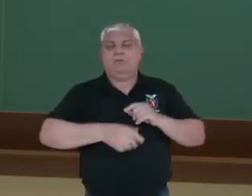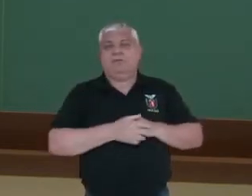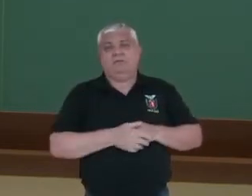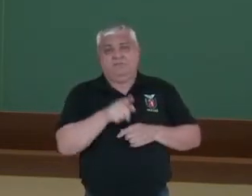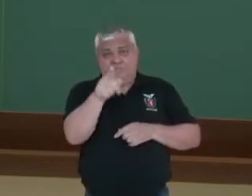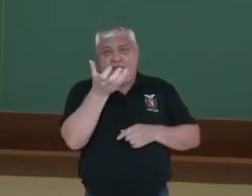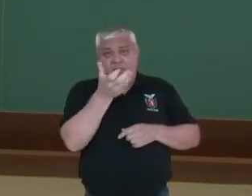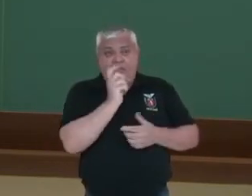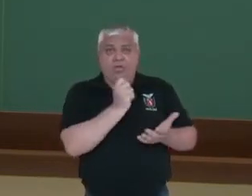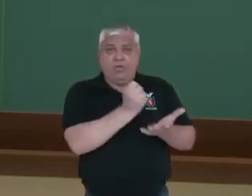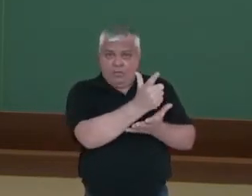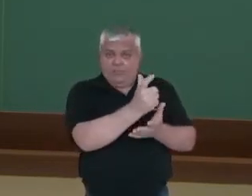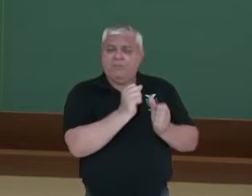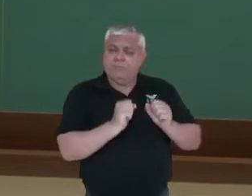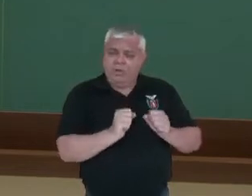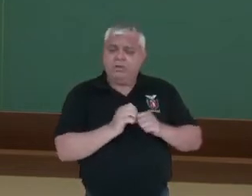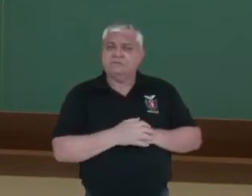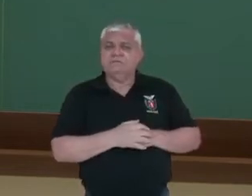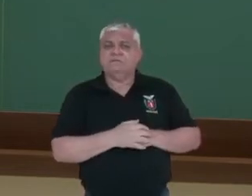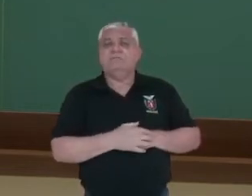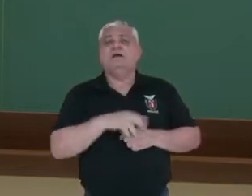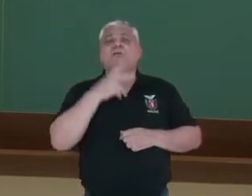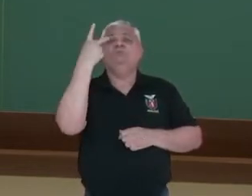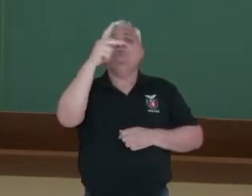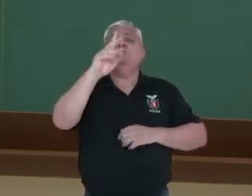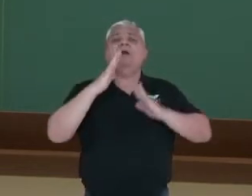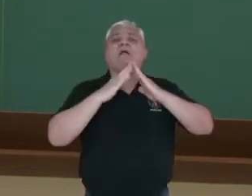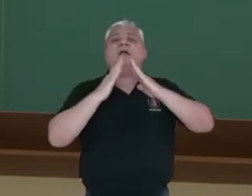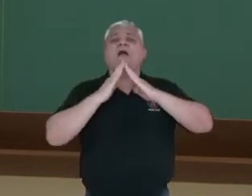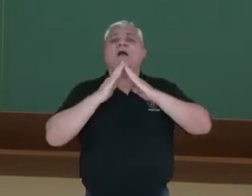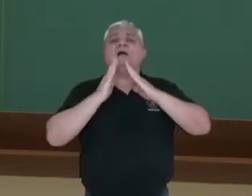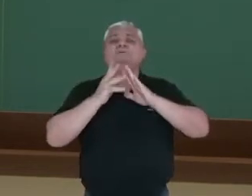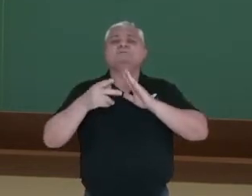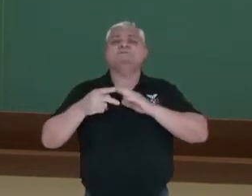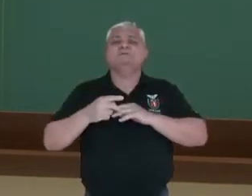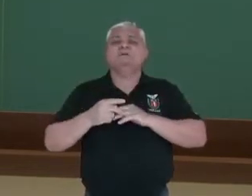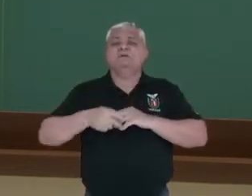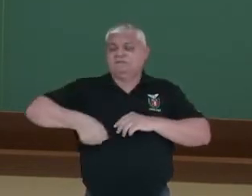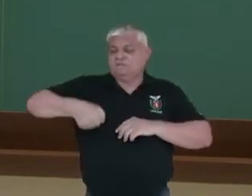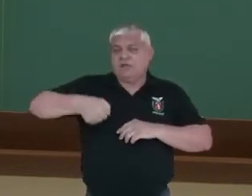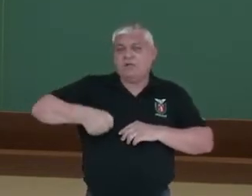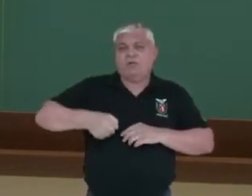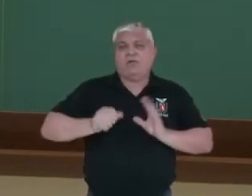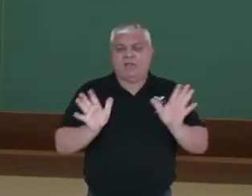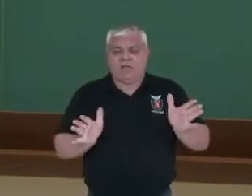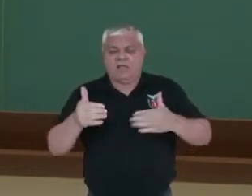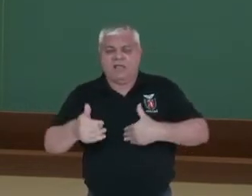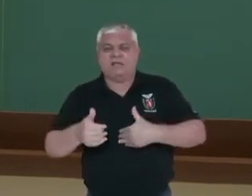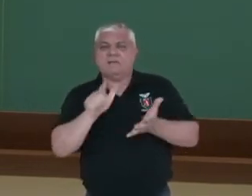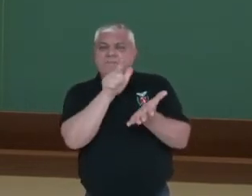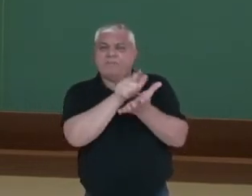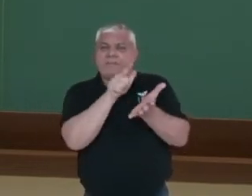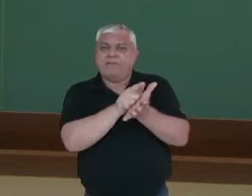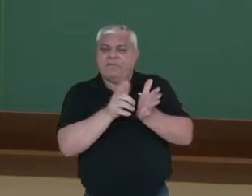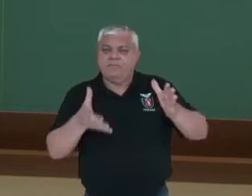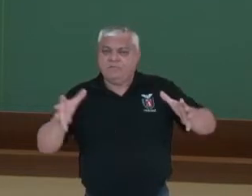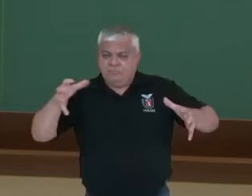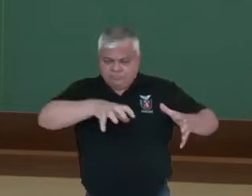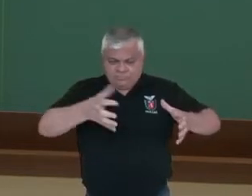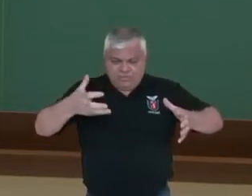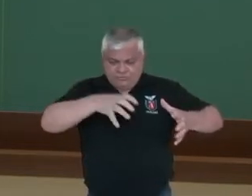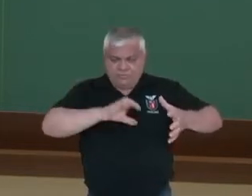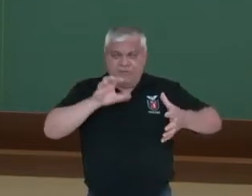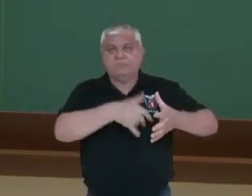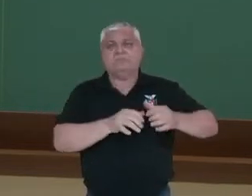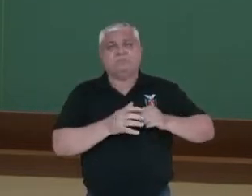plástica, mas é proibido entregar. Você tem que levar a sua própria sacola, a sua caixa, enfim. É você que tem que verificar como